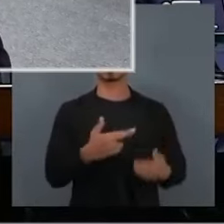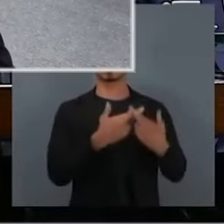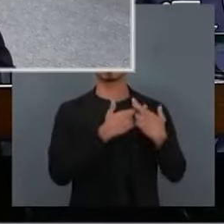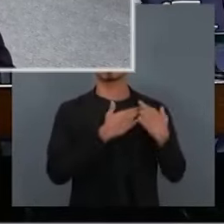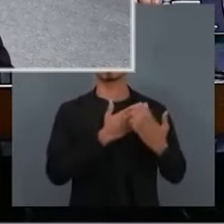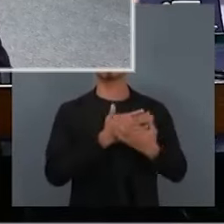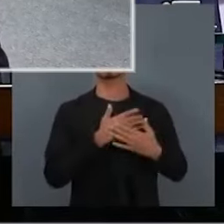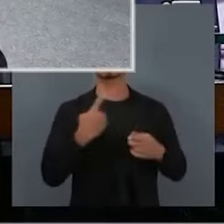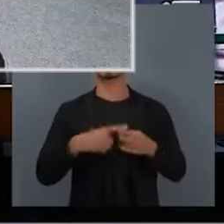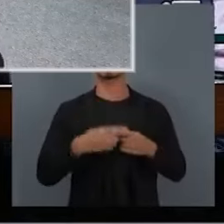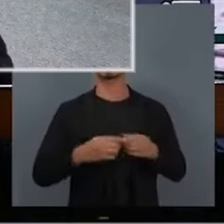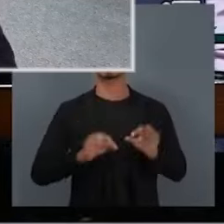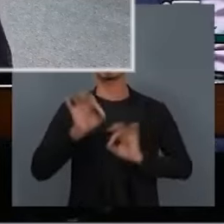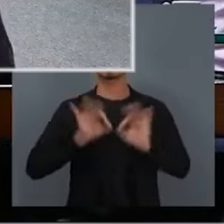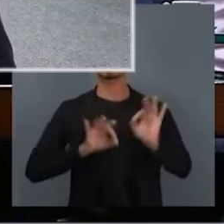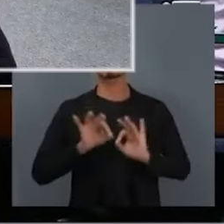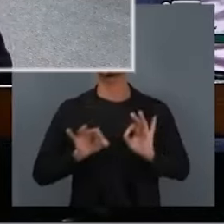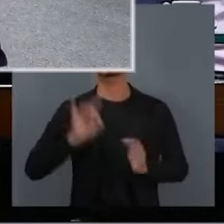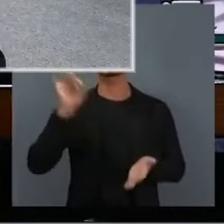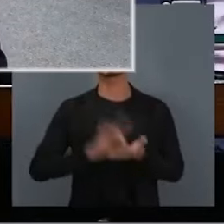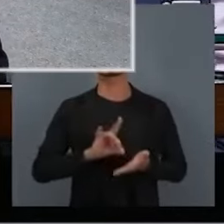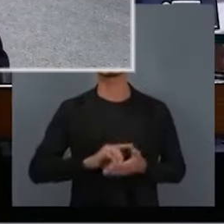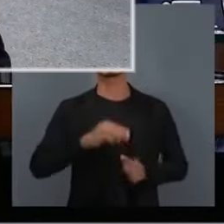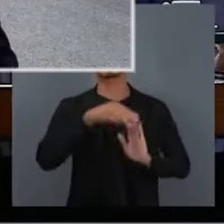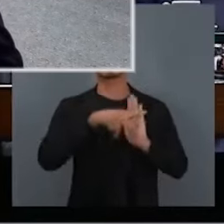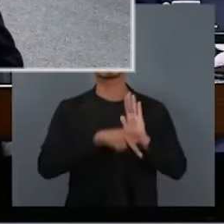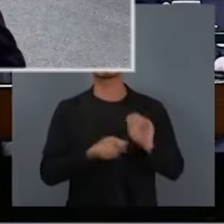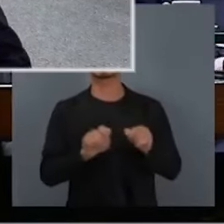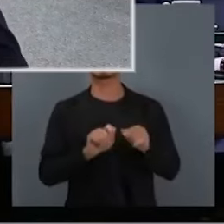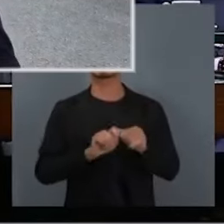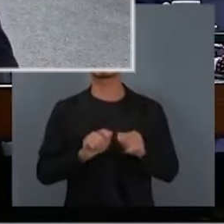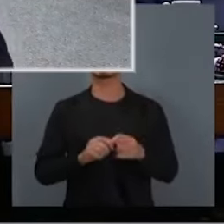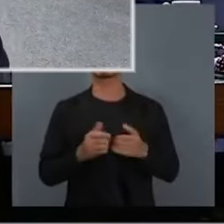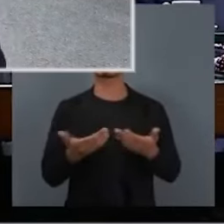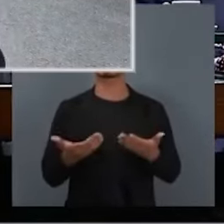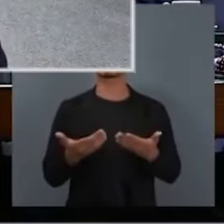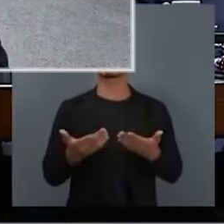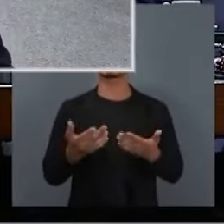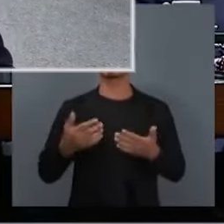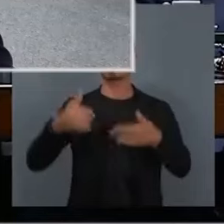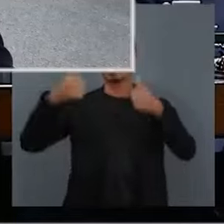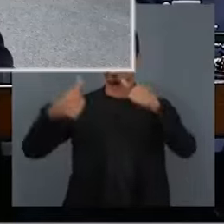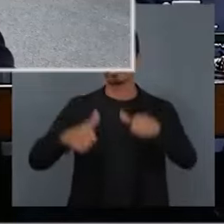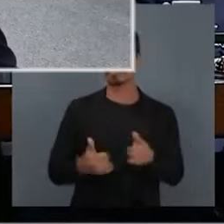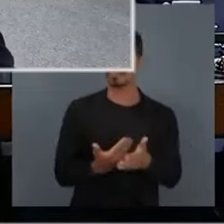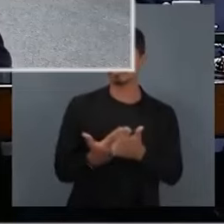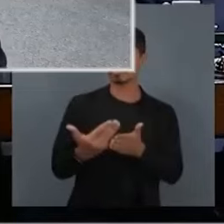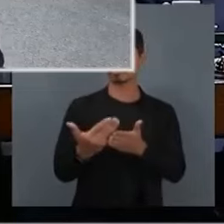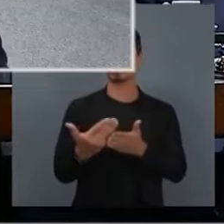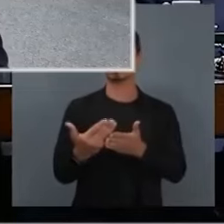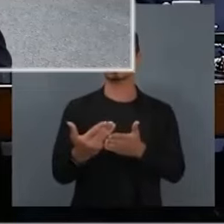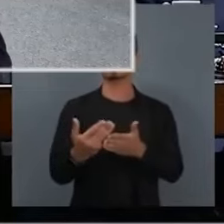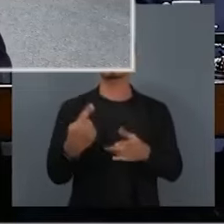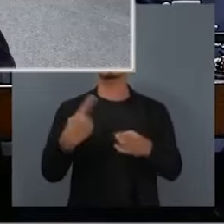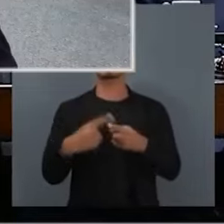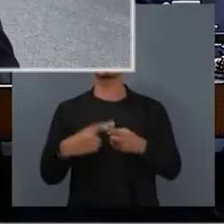vez. E essa MP, ela geralmente, uma medida provisória, ela tem validade imediata, já começa a valer a partir do momento que o governo publica essa